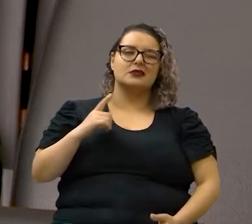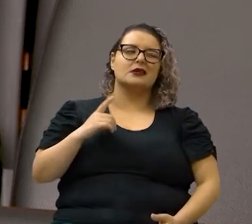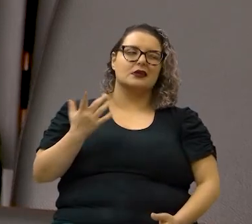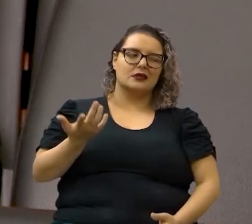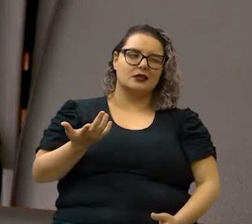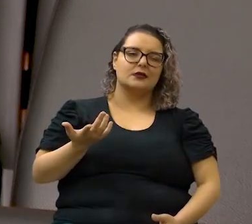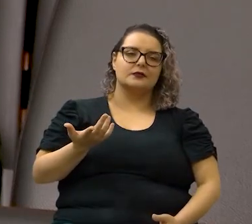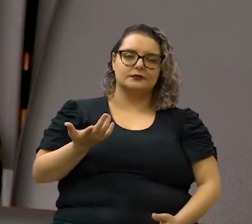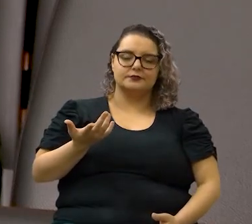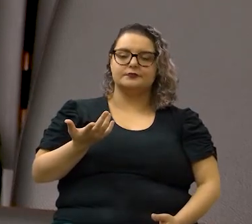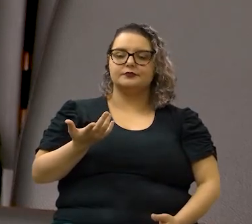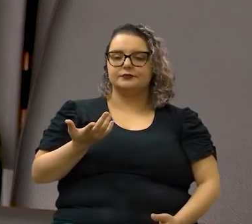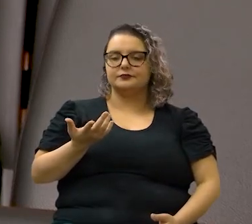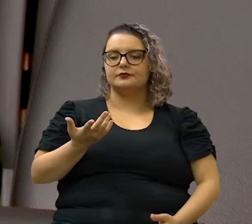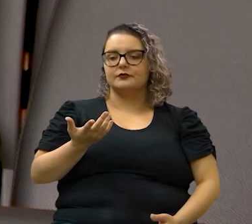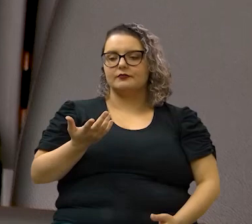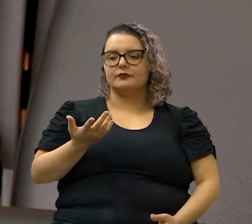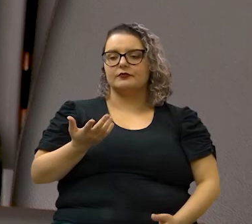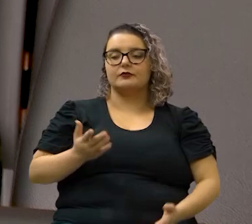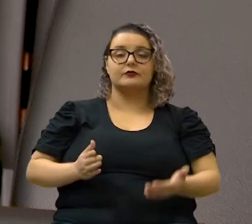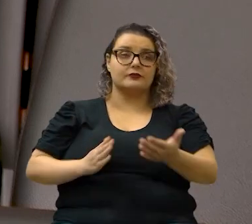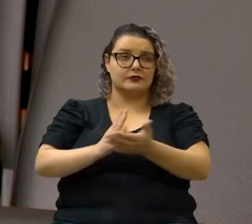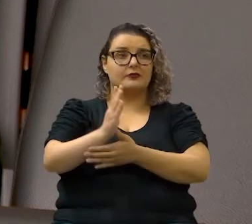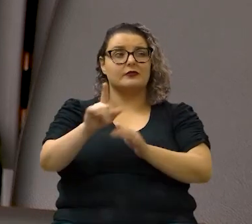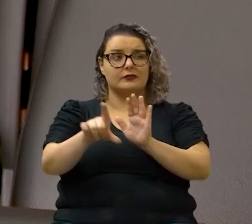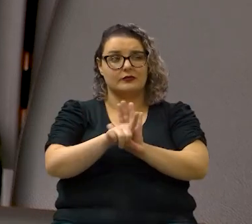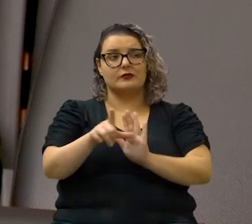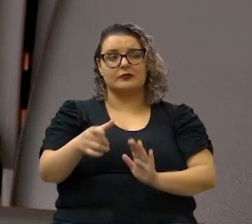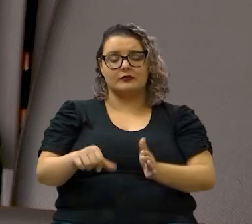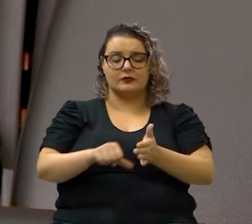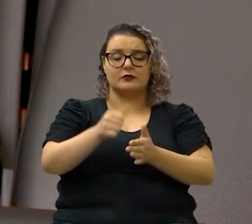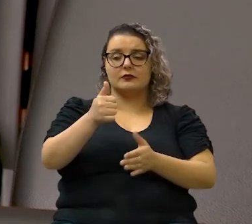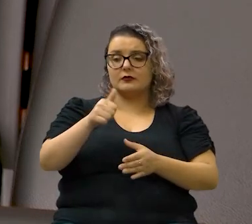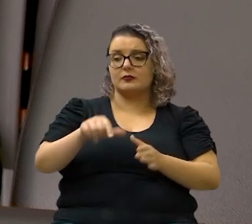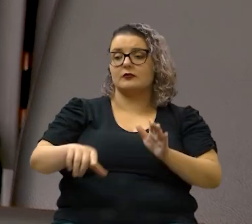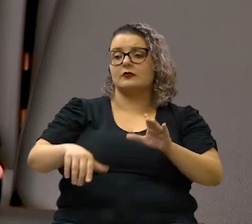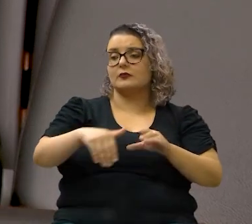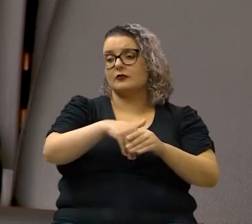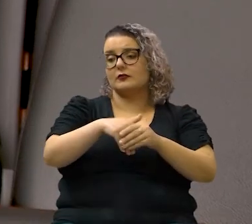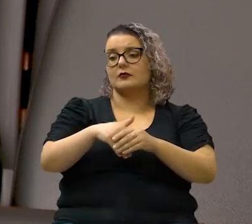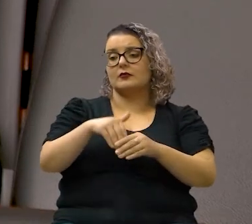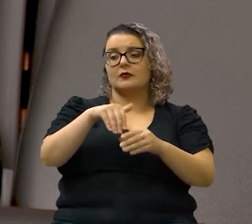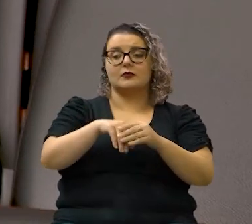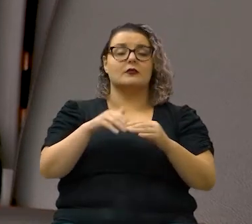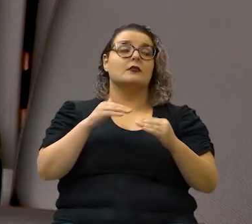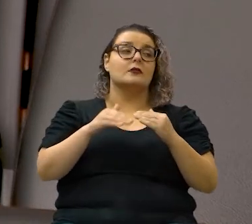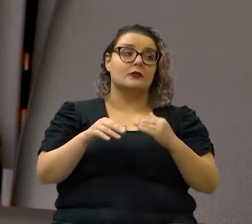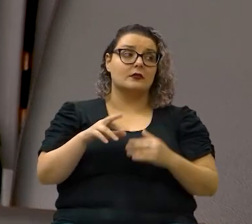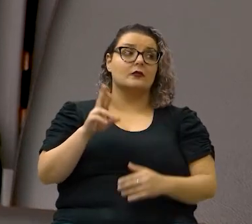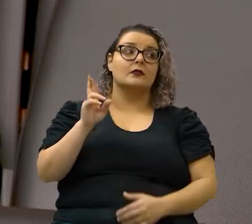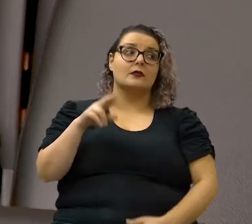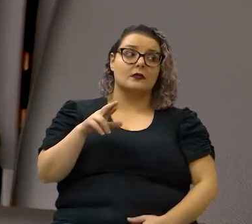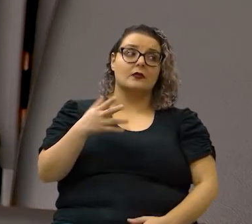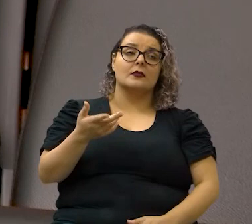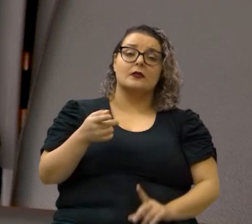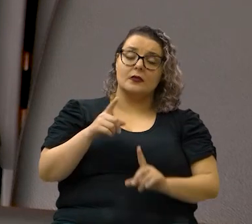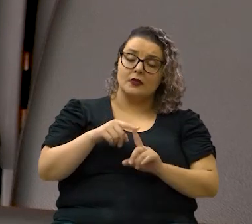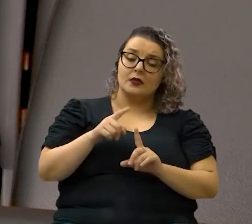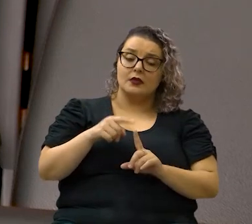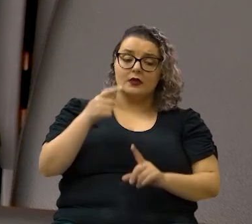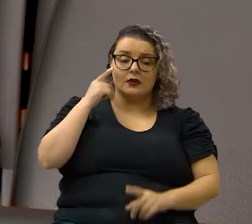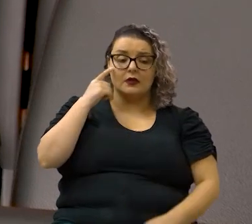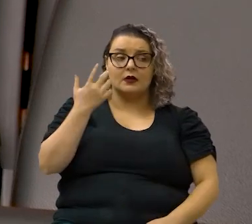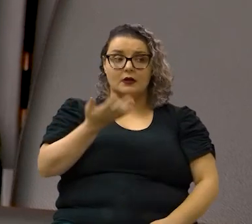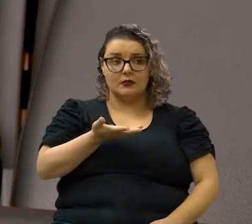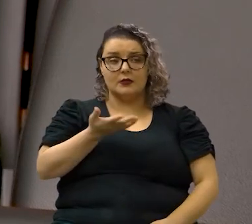existe, né? Mesmo na aprovação aqui da lei, na primeira votação, nós tivemos um voto contrário exatamente por esse